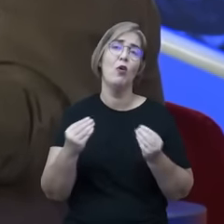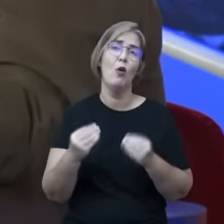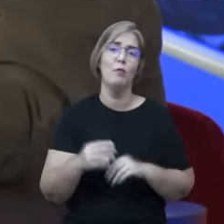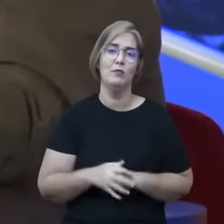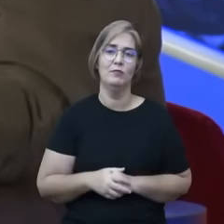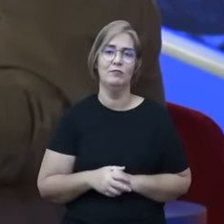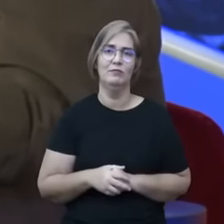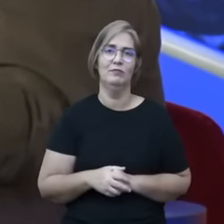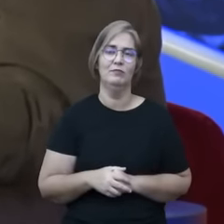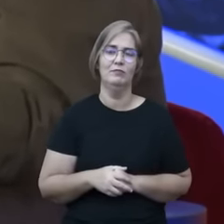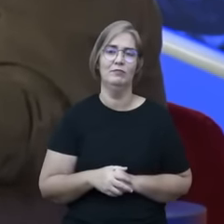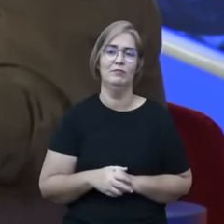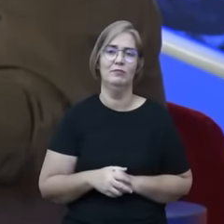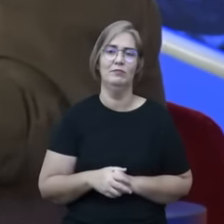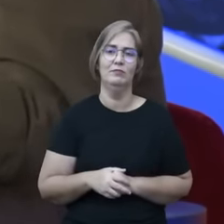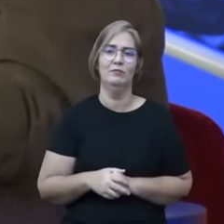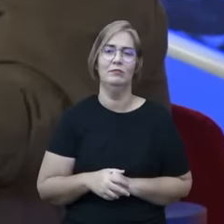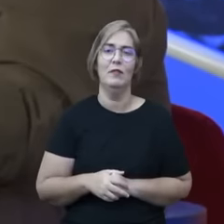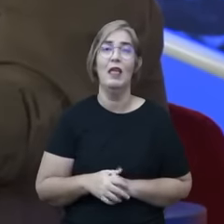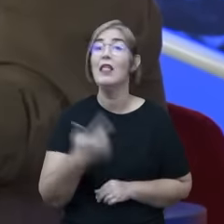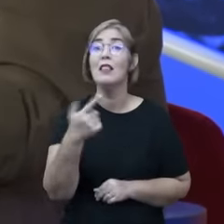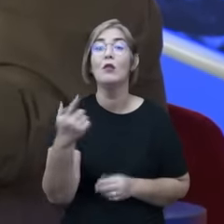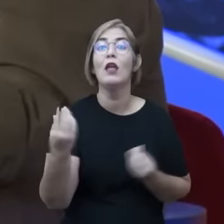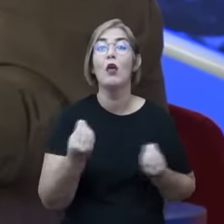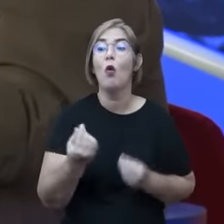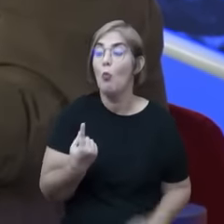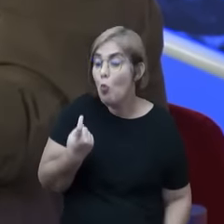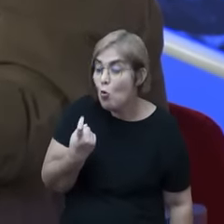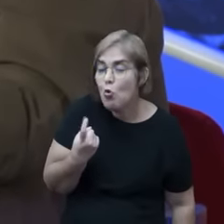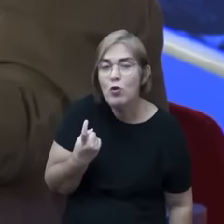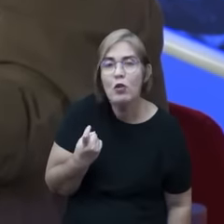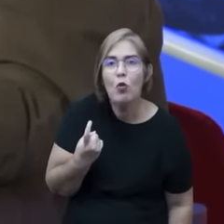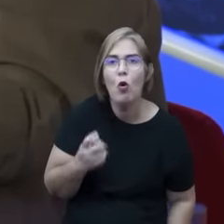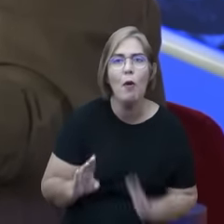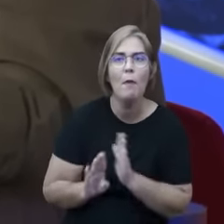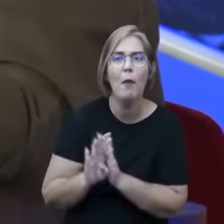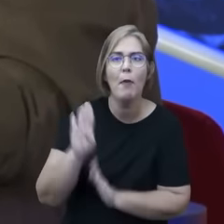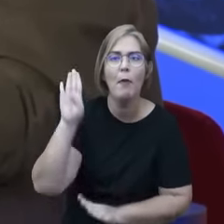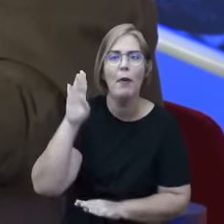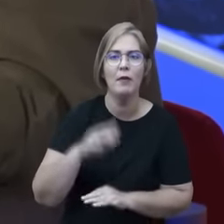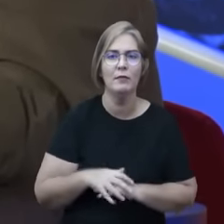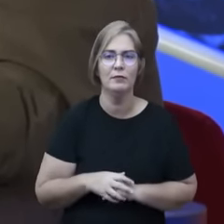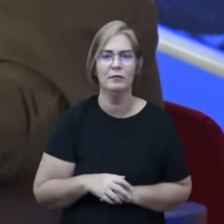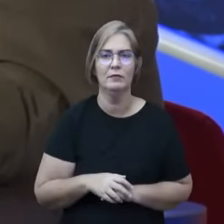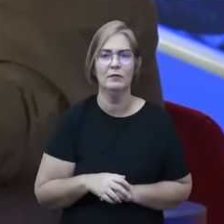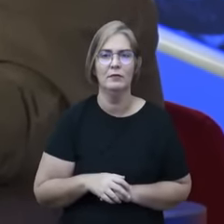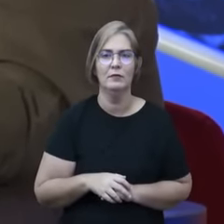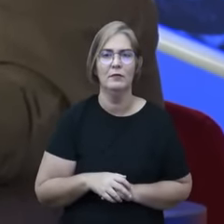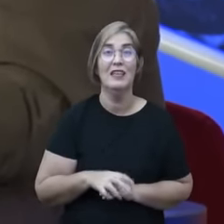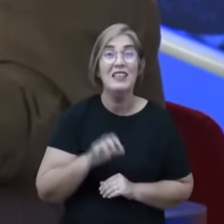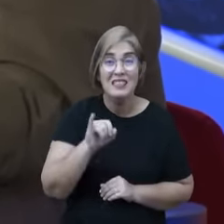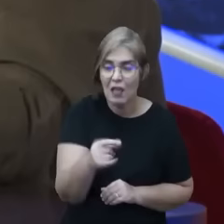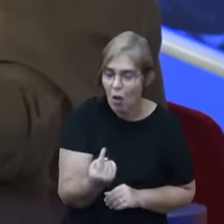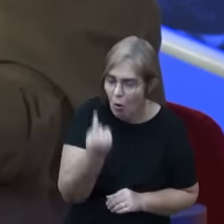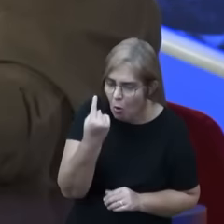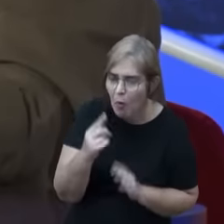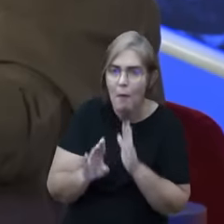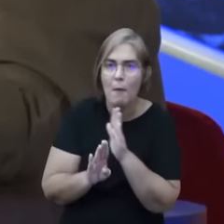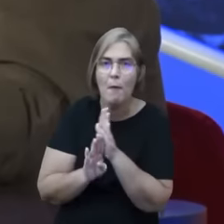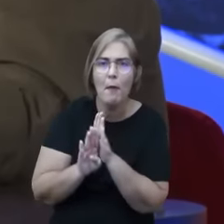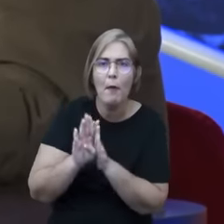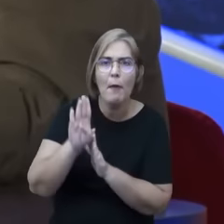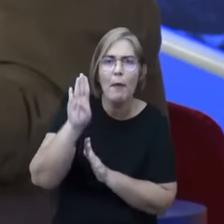Essa é que é a questão, gente. Não existe, não pode existir só indivíduo, porque se se existir só indivíduo, eu terei uma